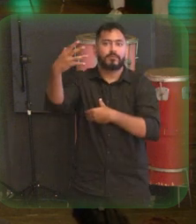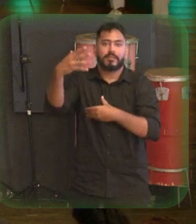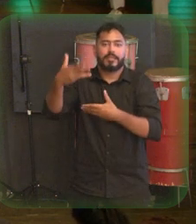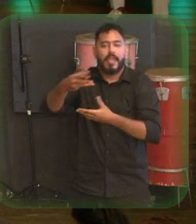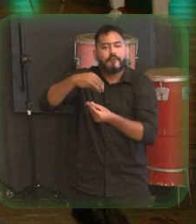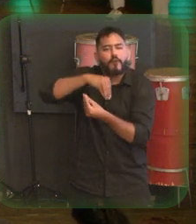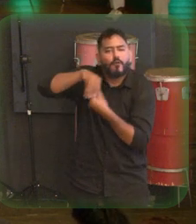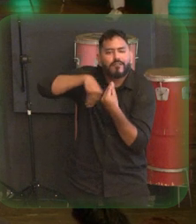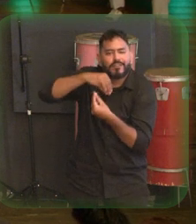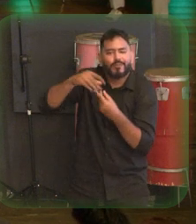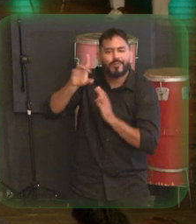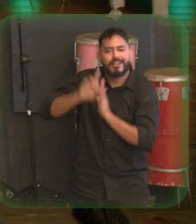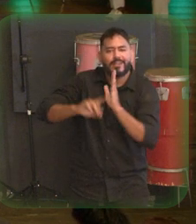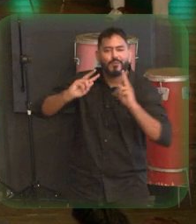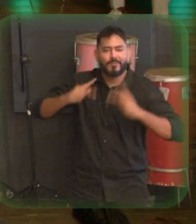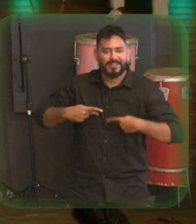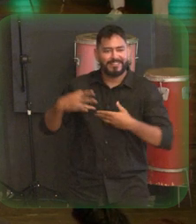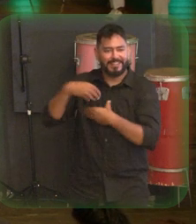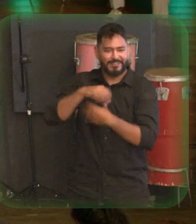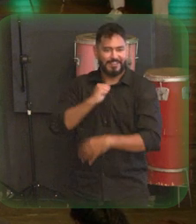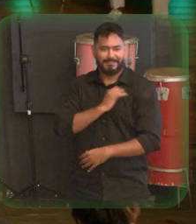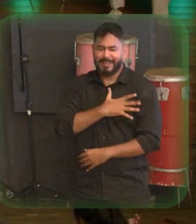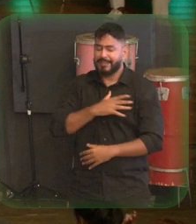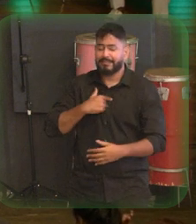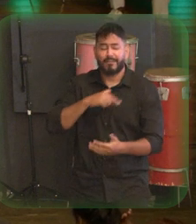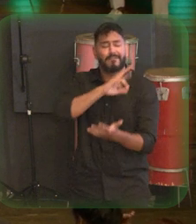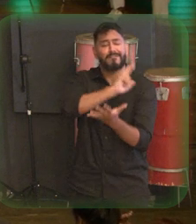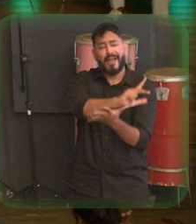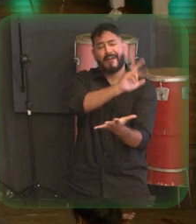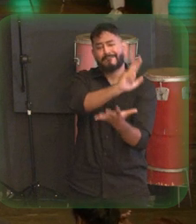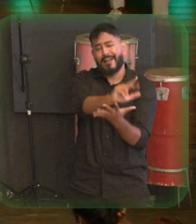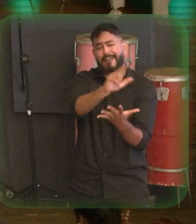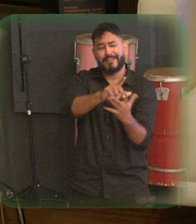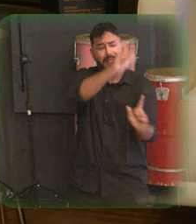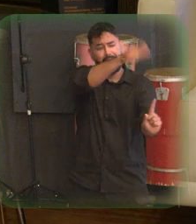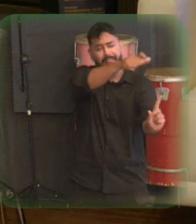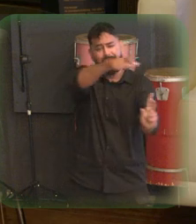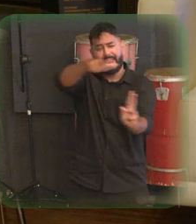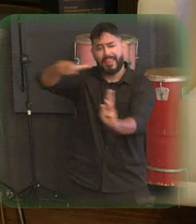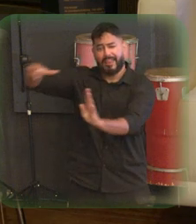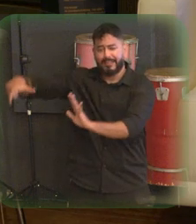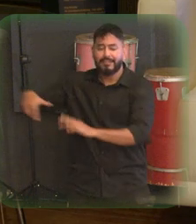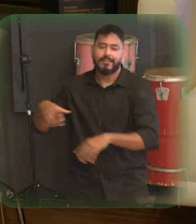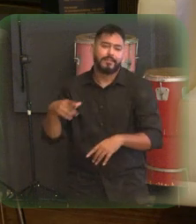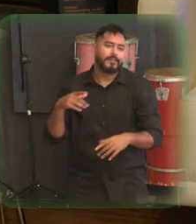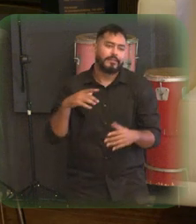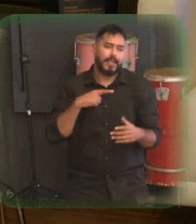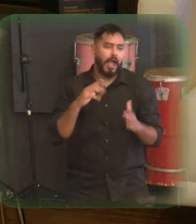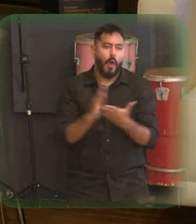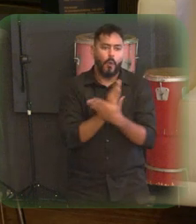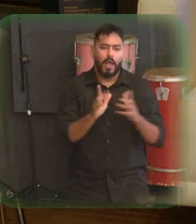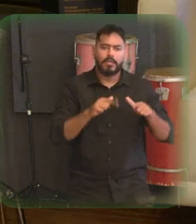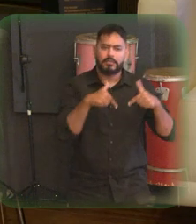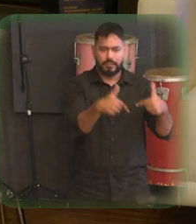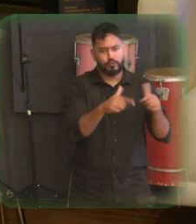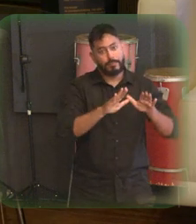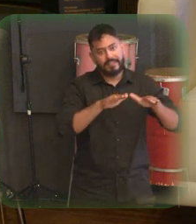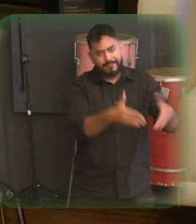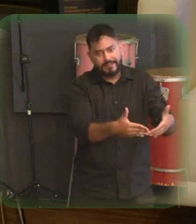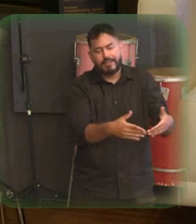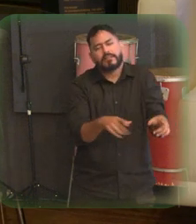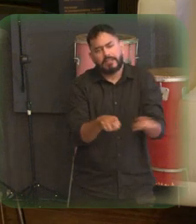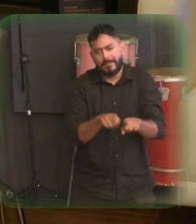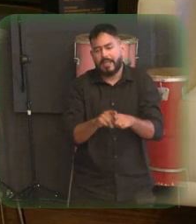IFPE. São muitos sujeitos que fazem acontecer ações, desde ações pontuais a políticas, né, que a